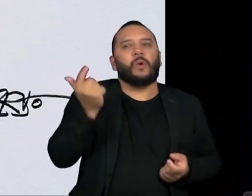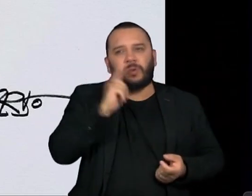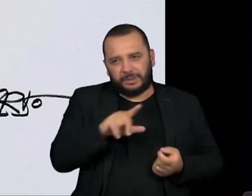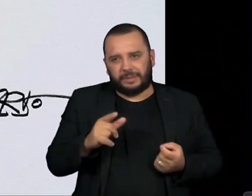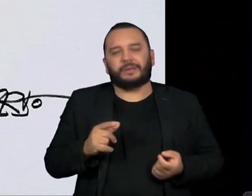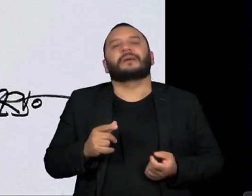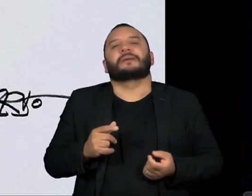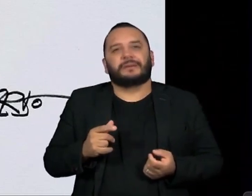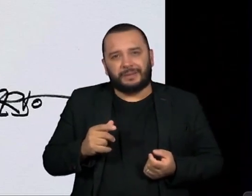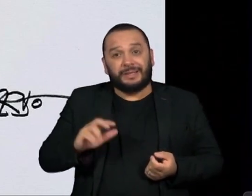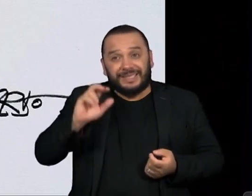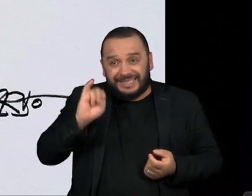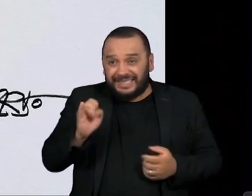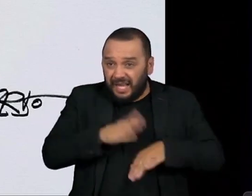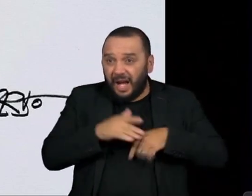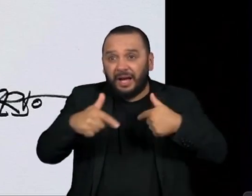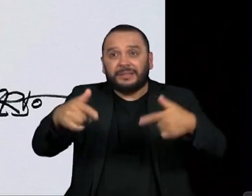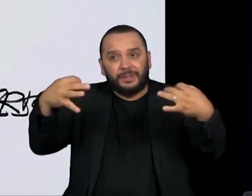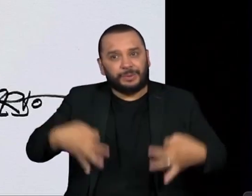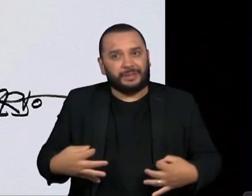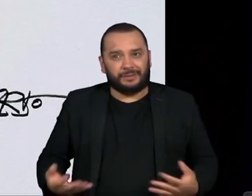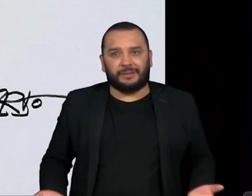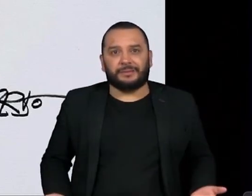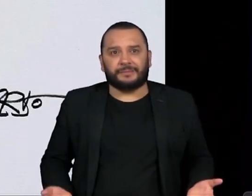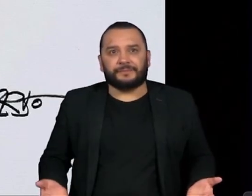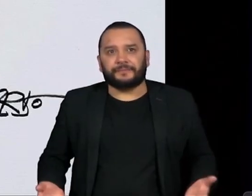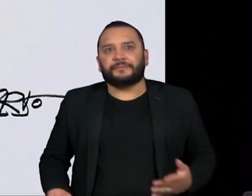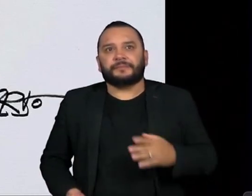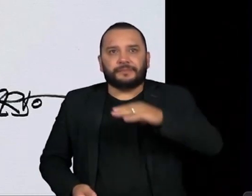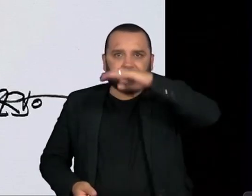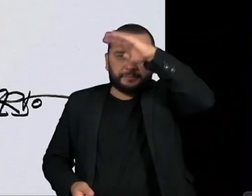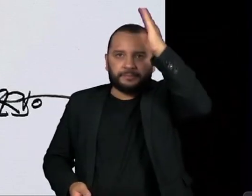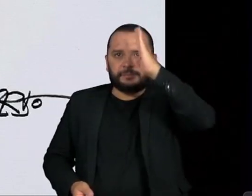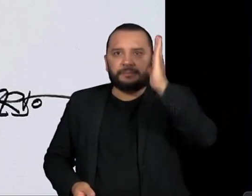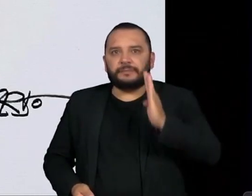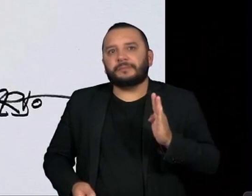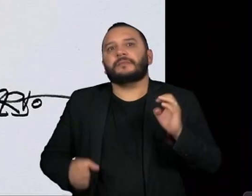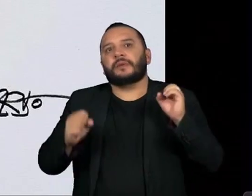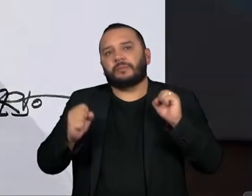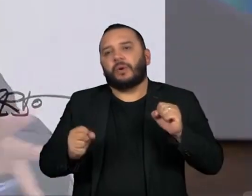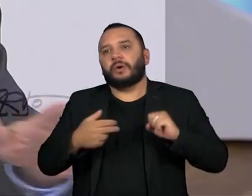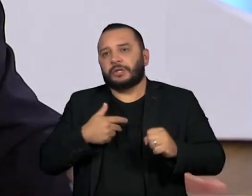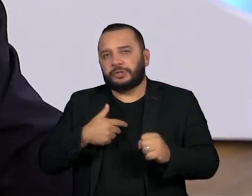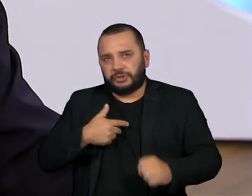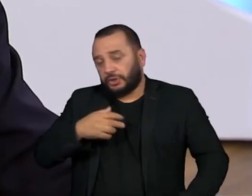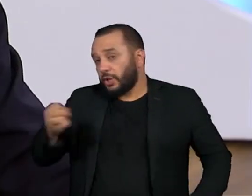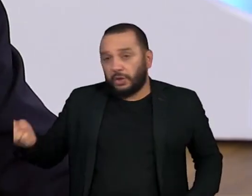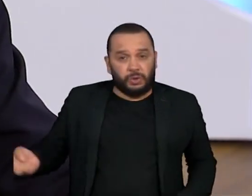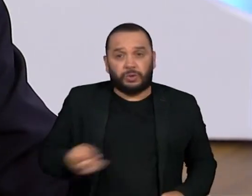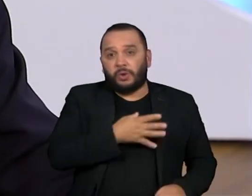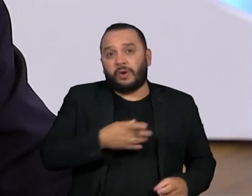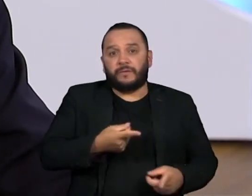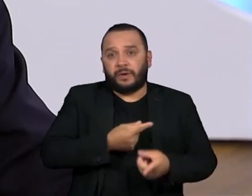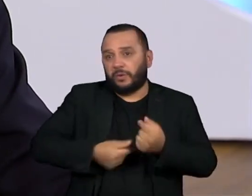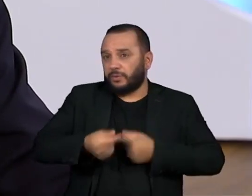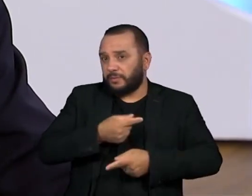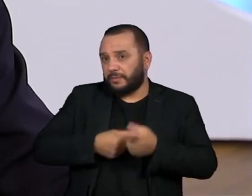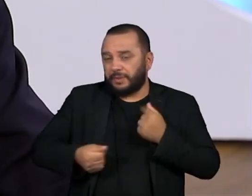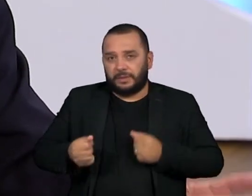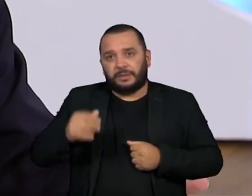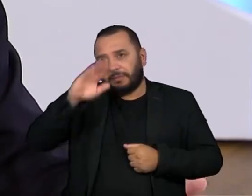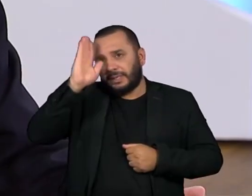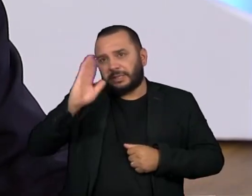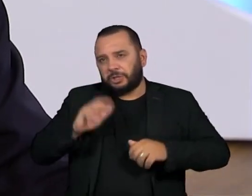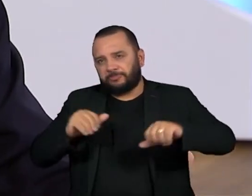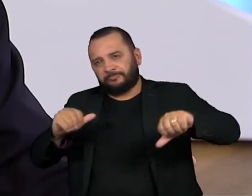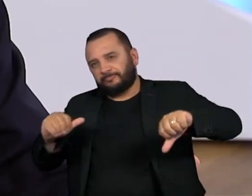potencialmente pode se transformar indo para essa nova economia, independente do que está acontecendo aqui. Então,